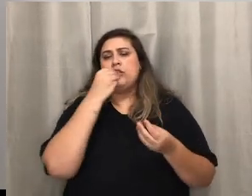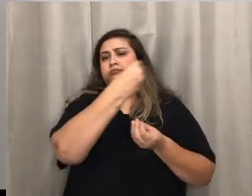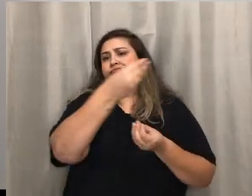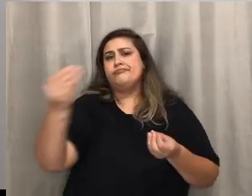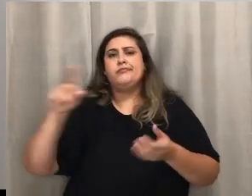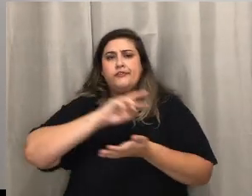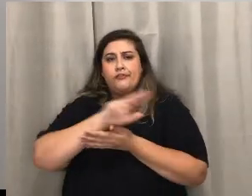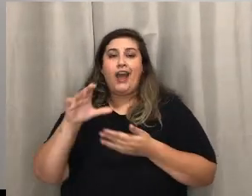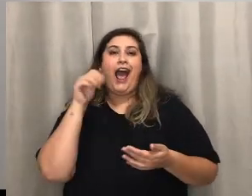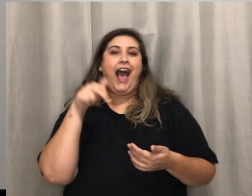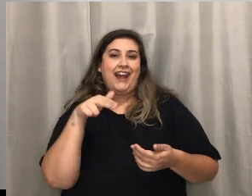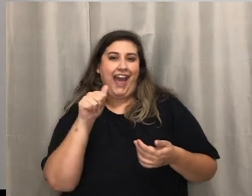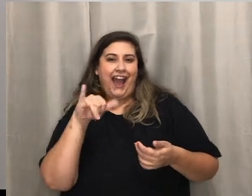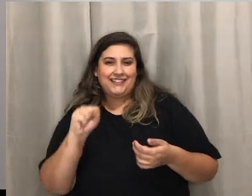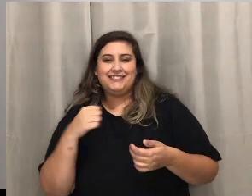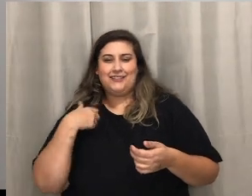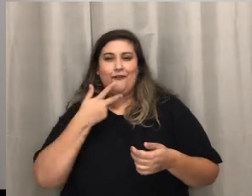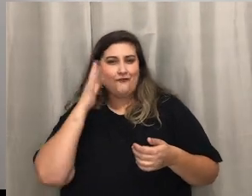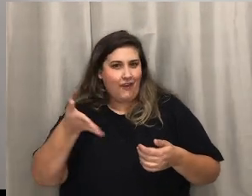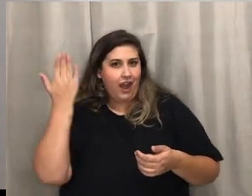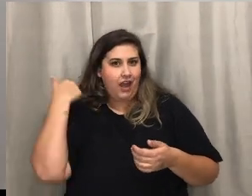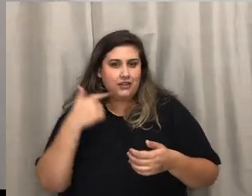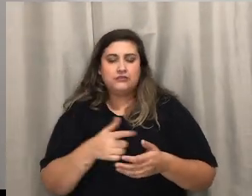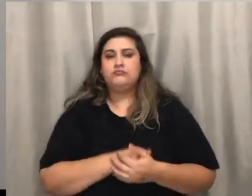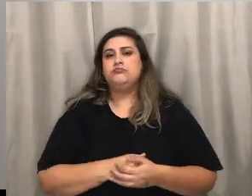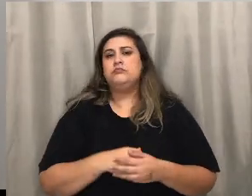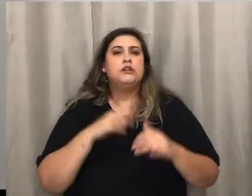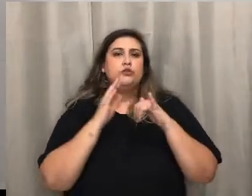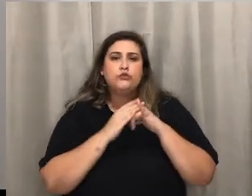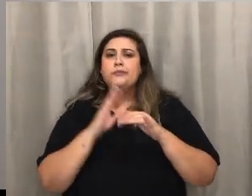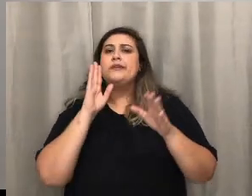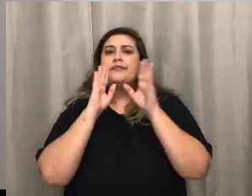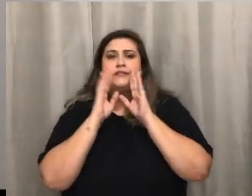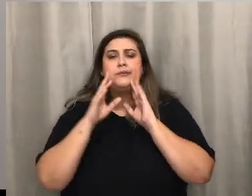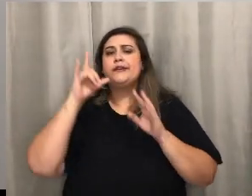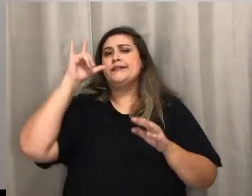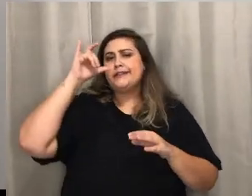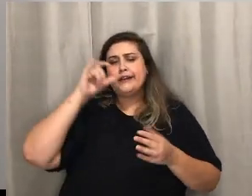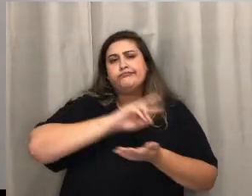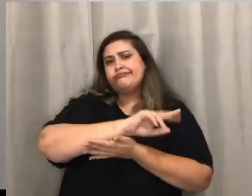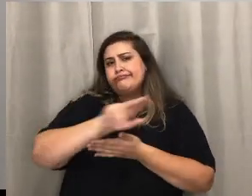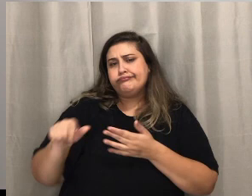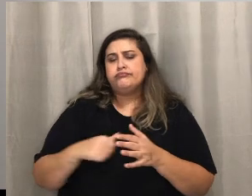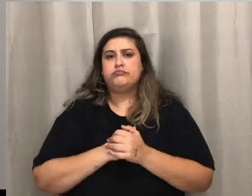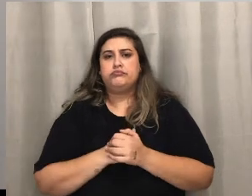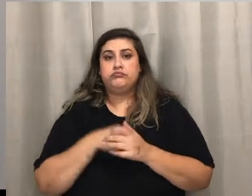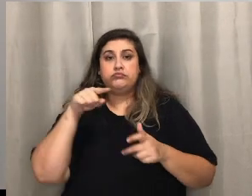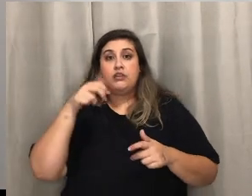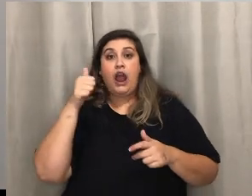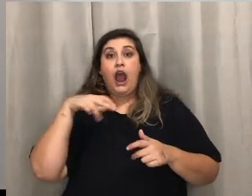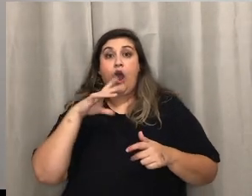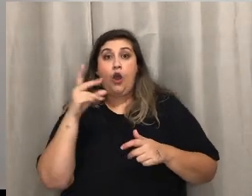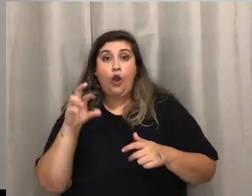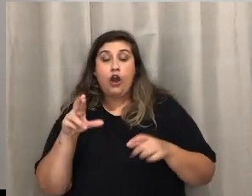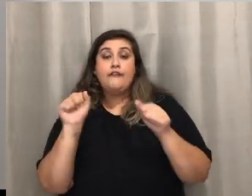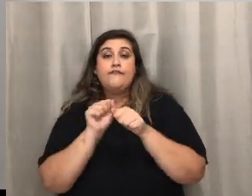vários canais, como eu já falei para vocês, em vários canais de comunicação, como Facebook, Instagram, né? E o Anchor faz isso